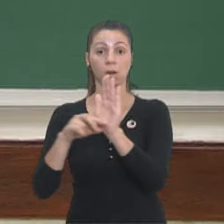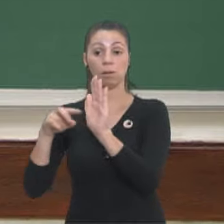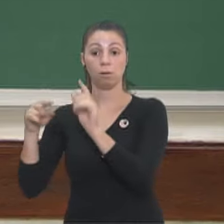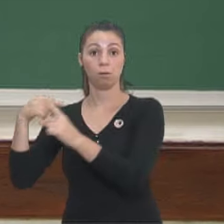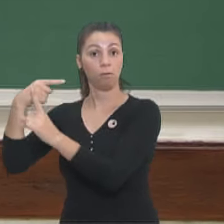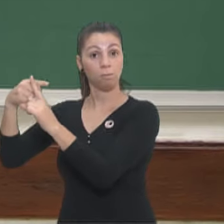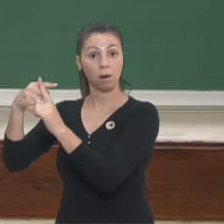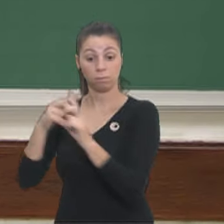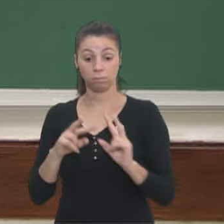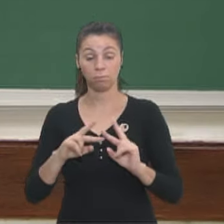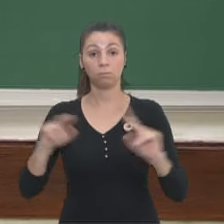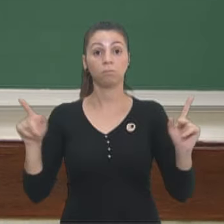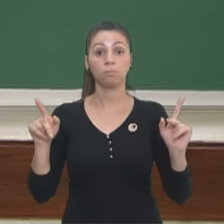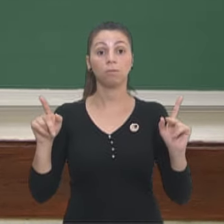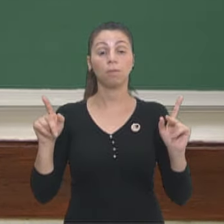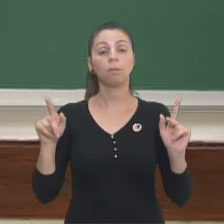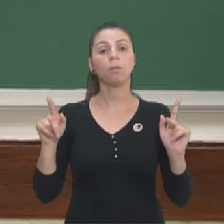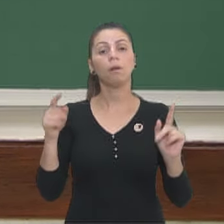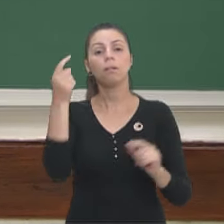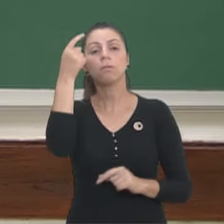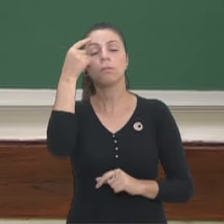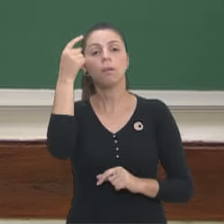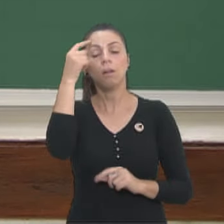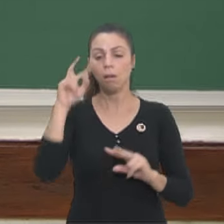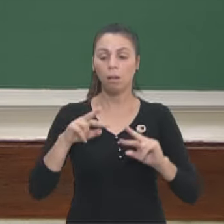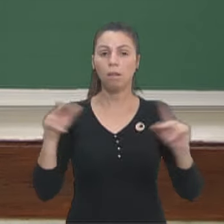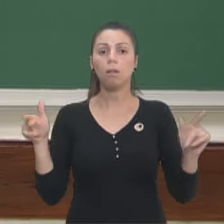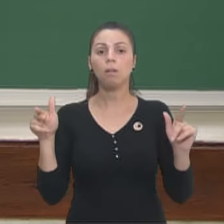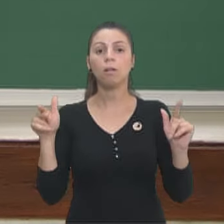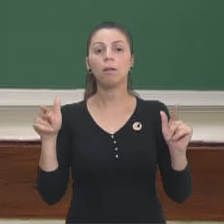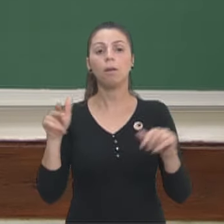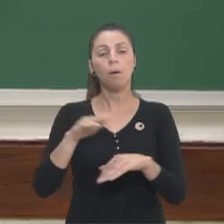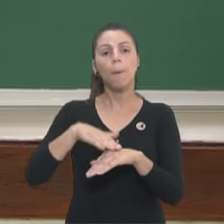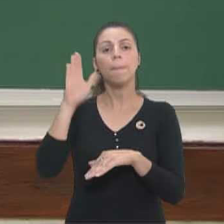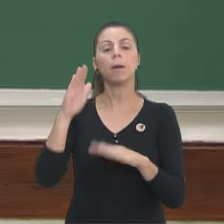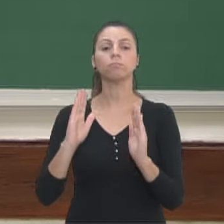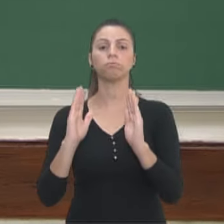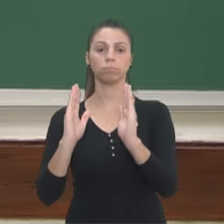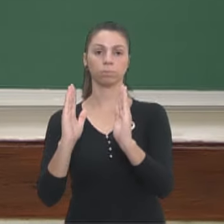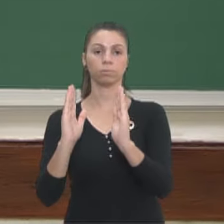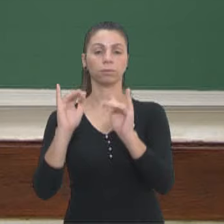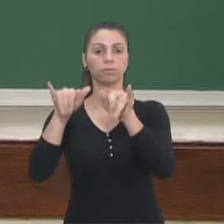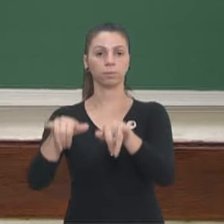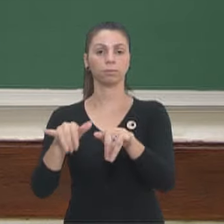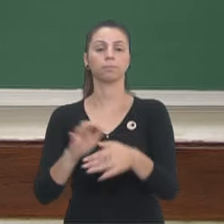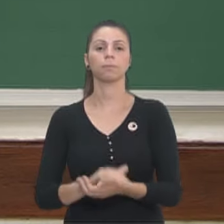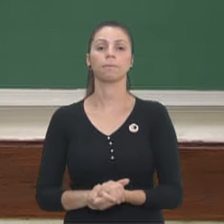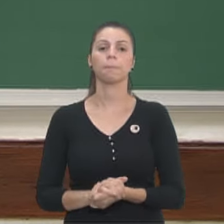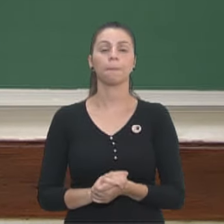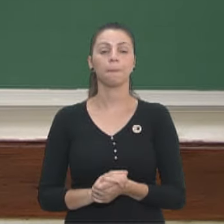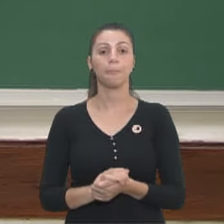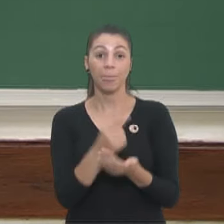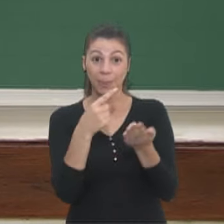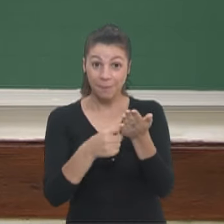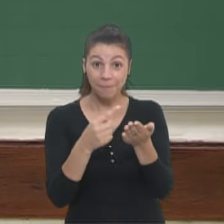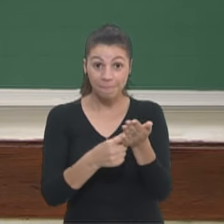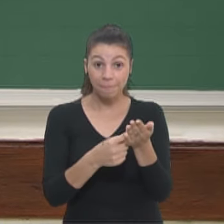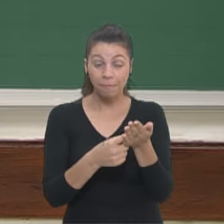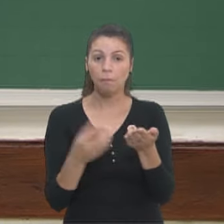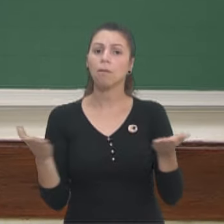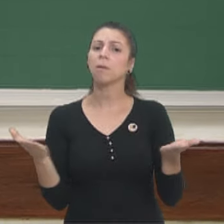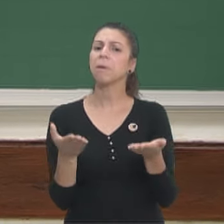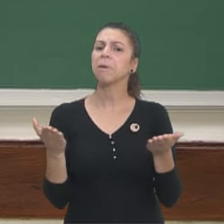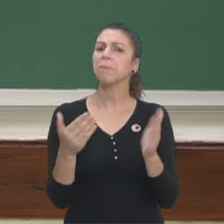ideia, o pensamento de diferença e mantém o sinal do maior módulo. Combinado? E agora, para